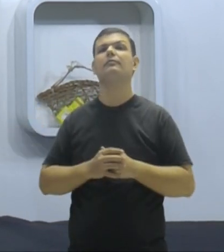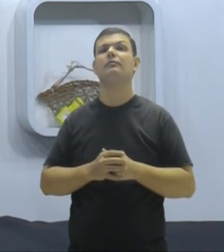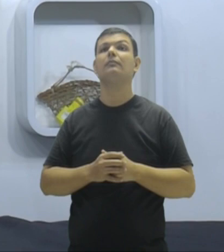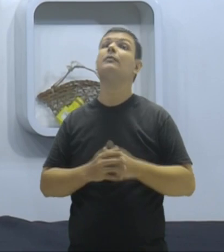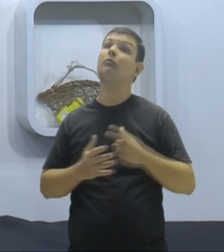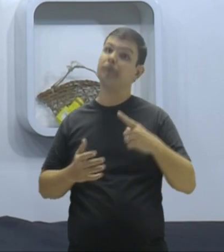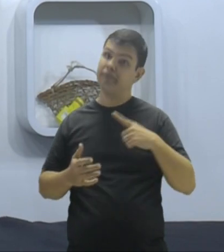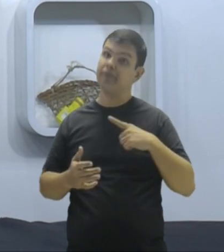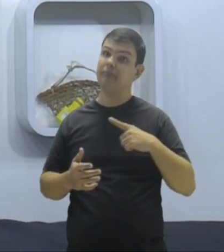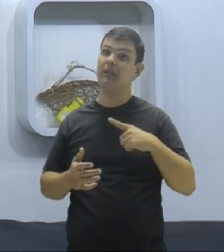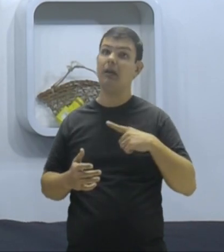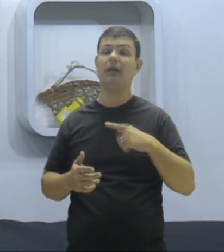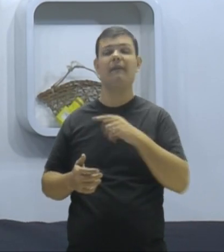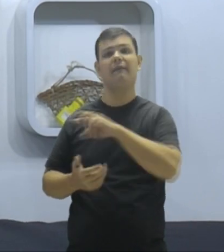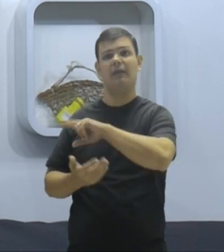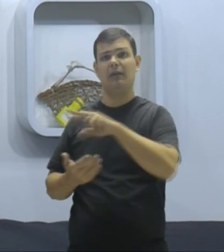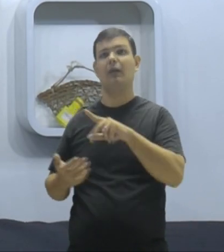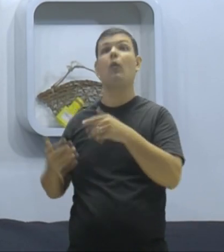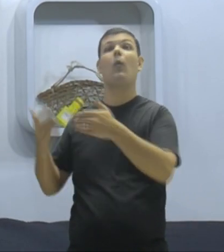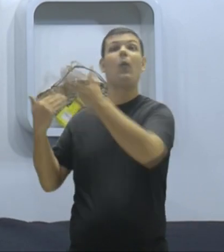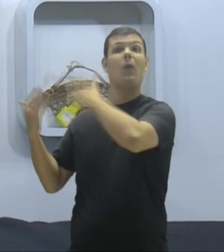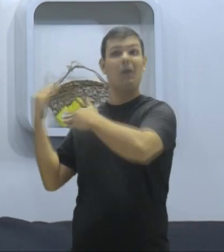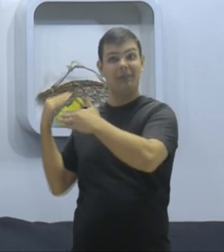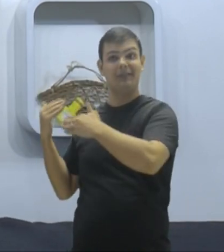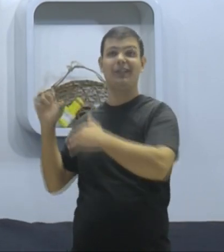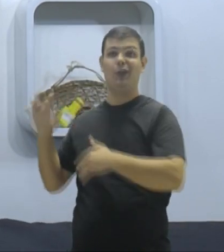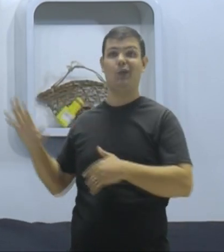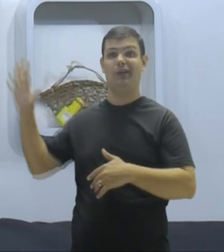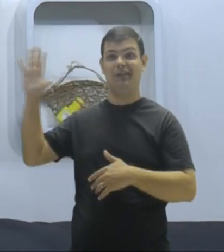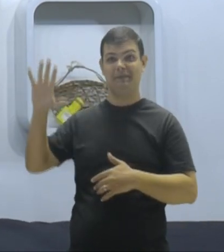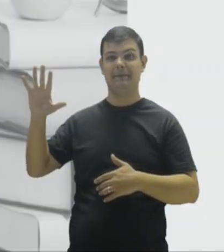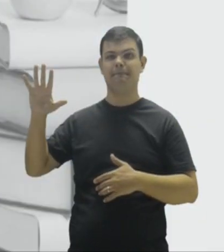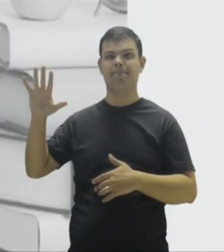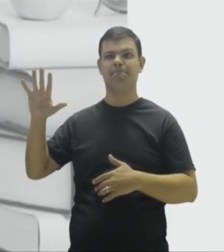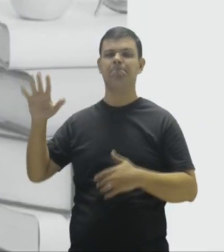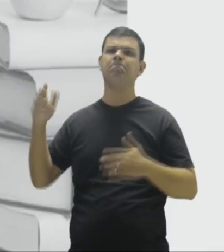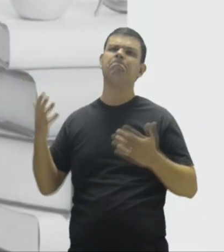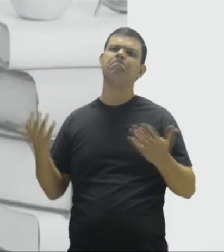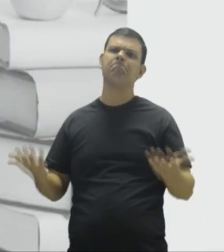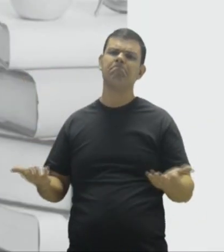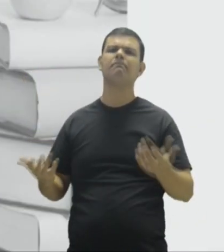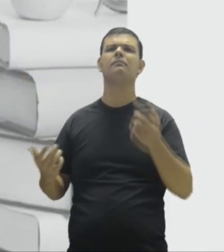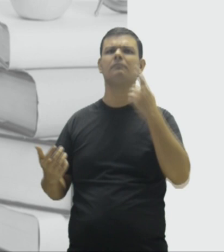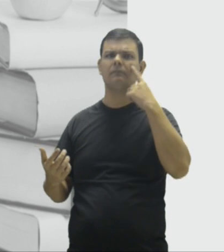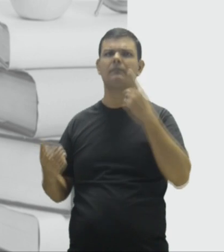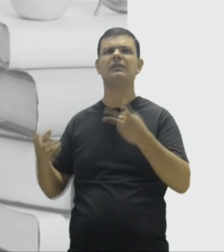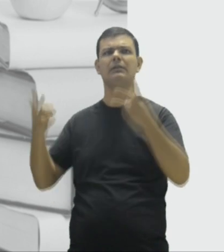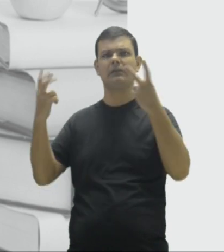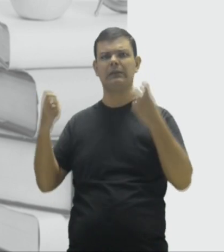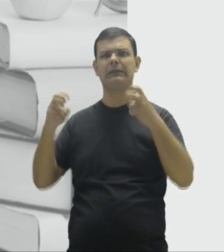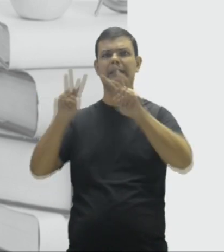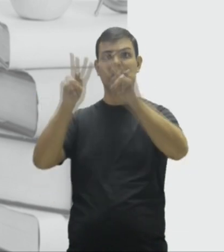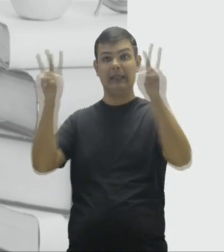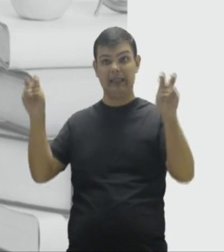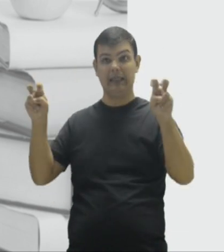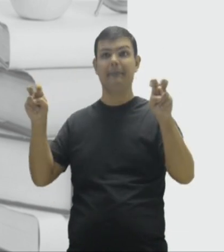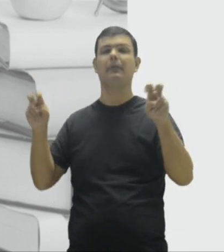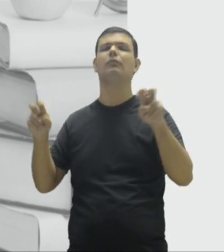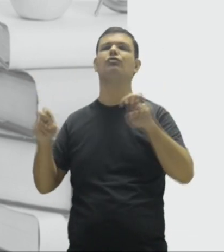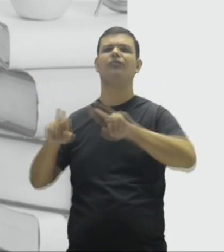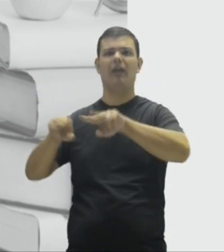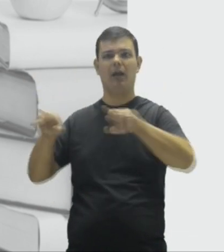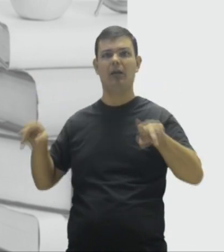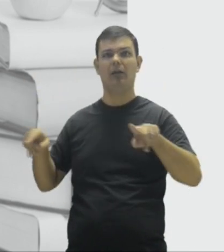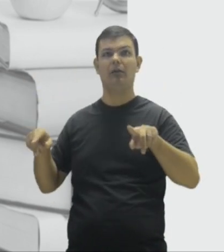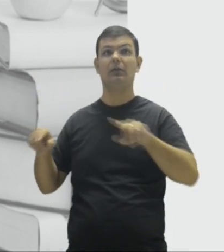e o violão tem uma origem europeia. Vamos lá. Como estamos falando sobre diversidade, anota aí esse